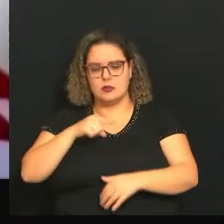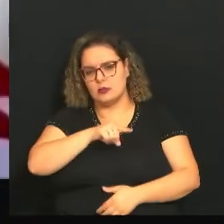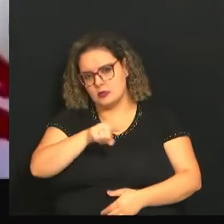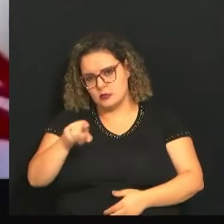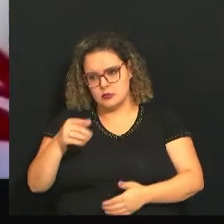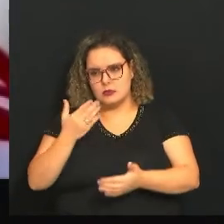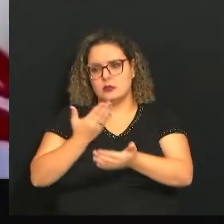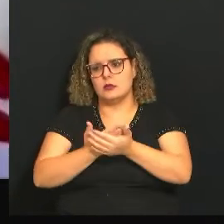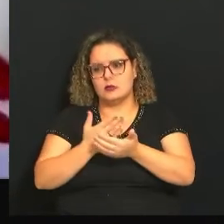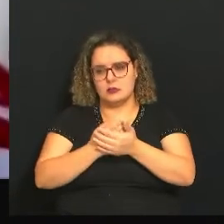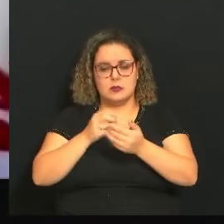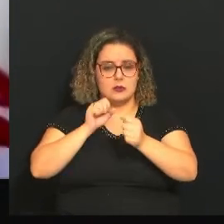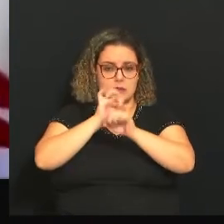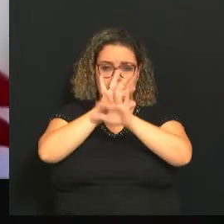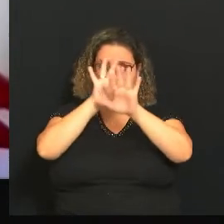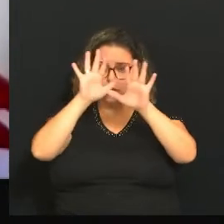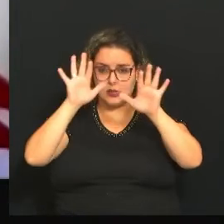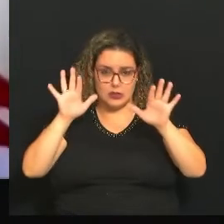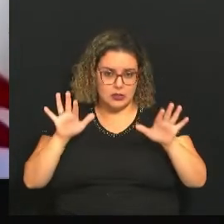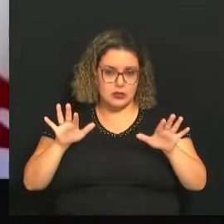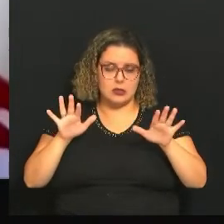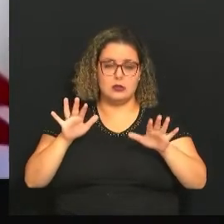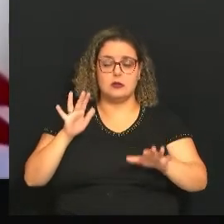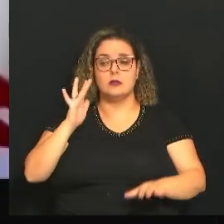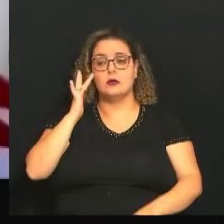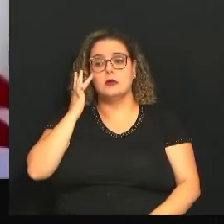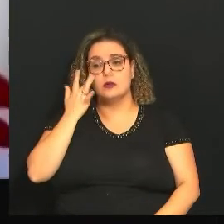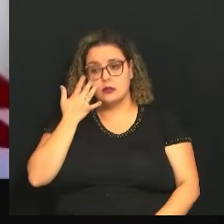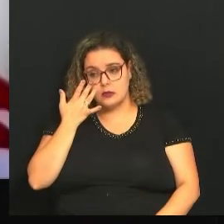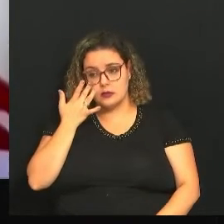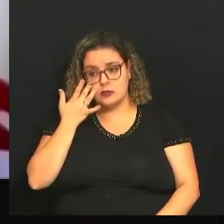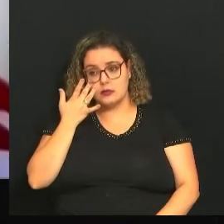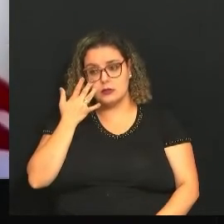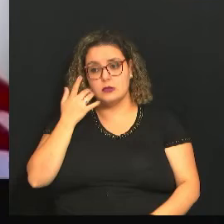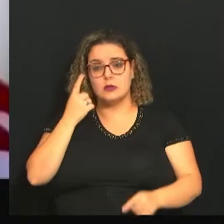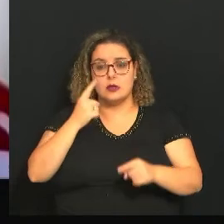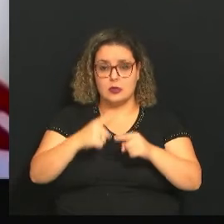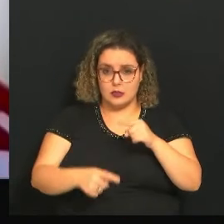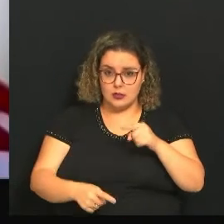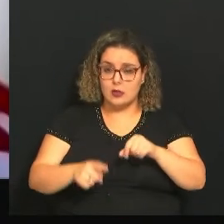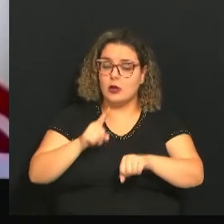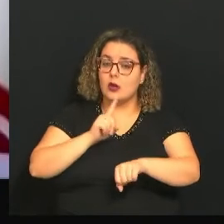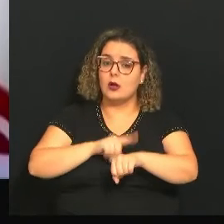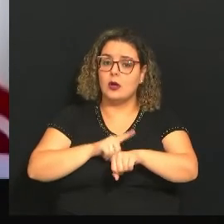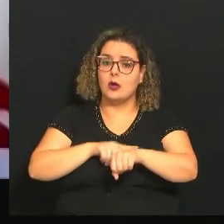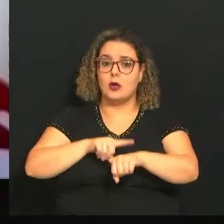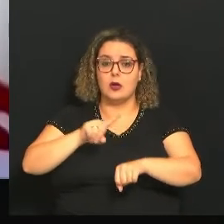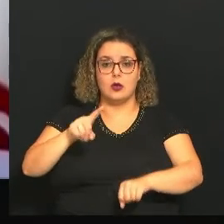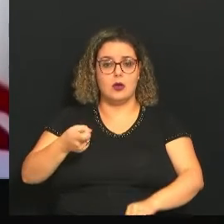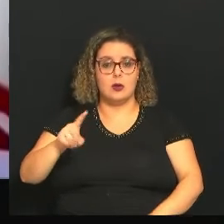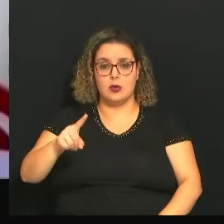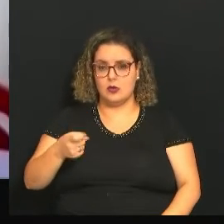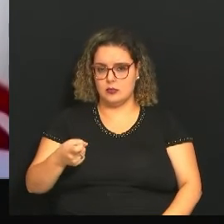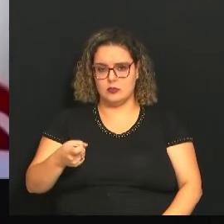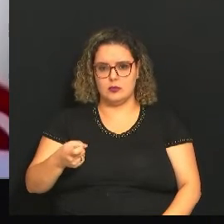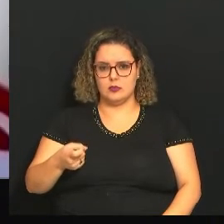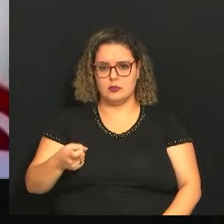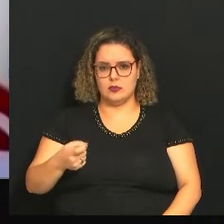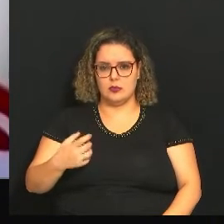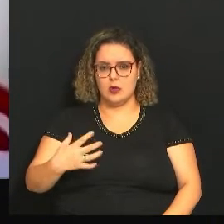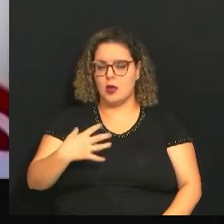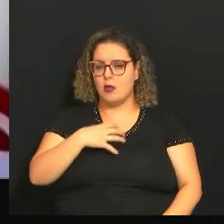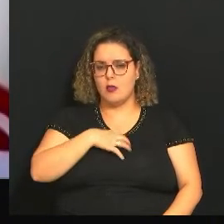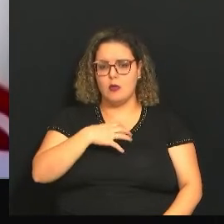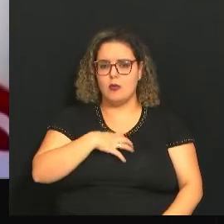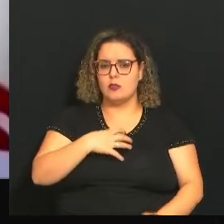isso está claro, assim, né? Eu só acho que isso, proibir a hora extra é condição para esse modelo neoliberal.